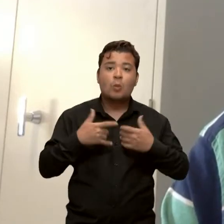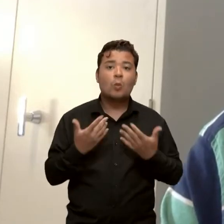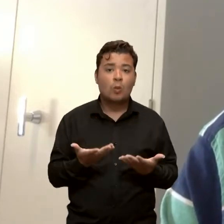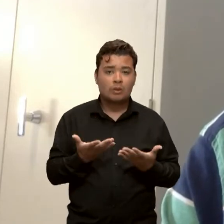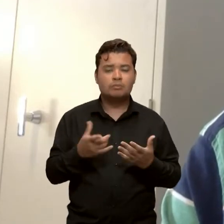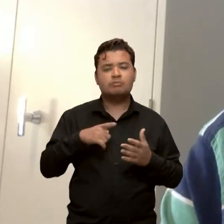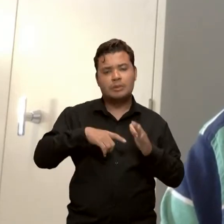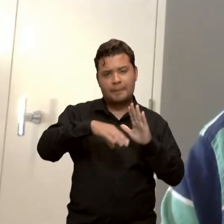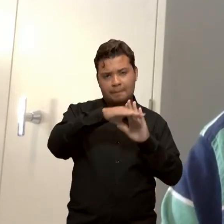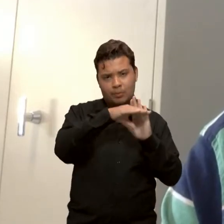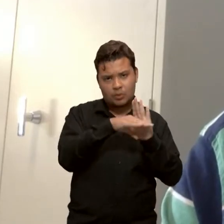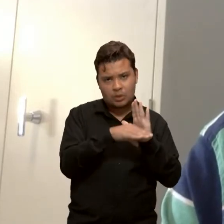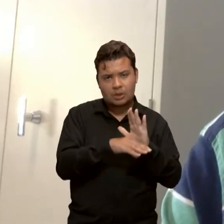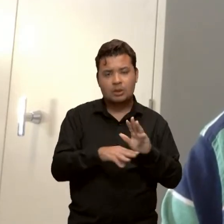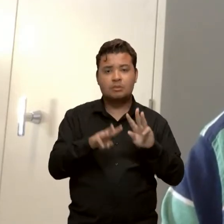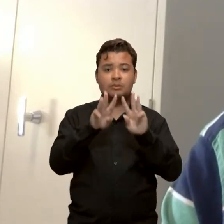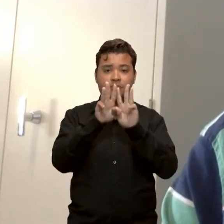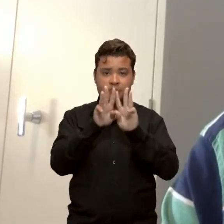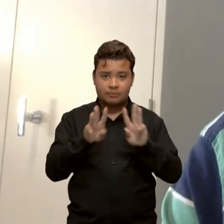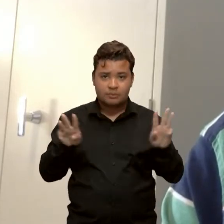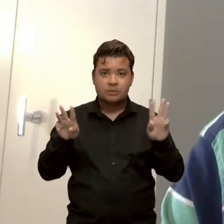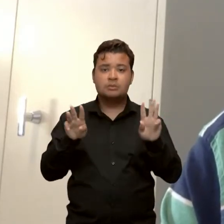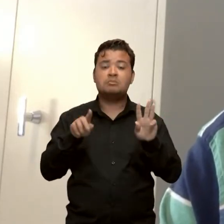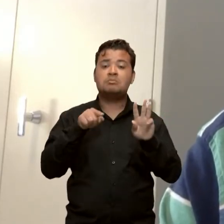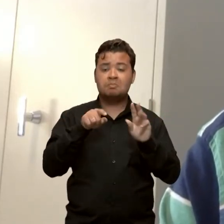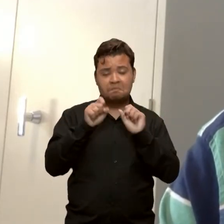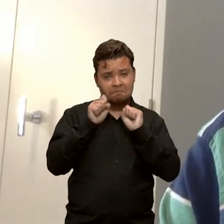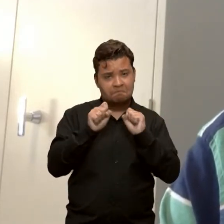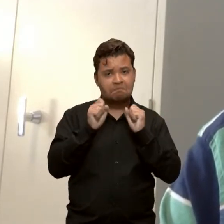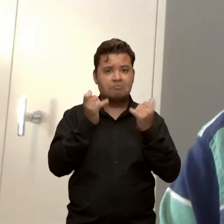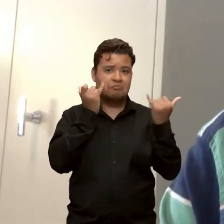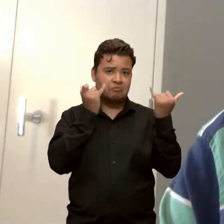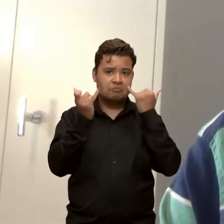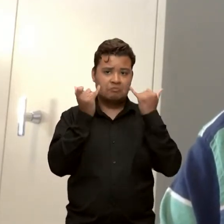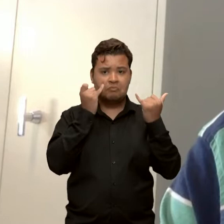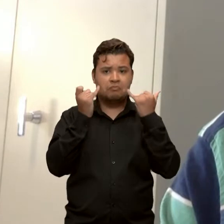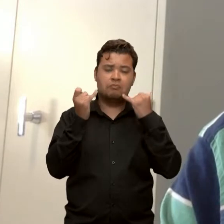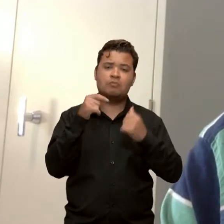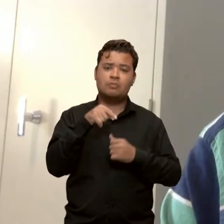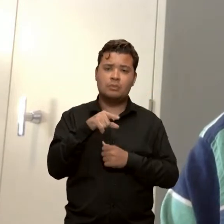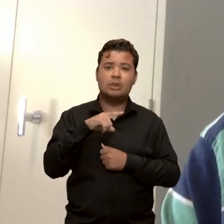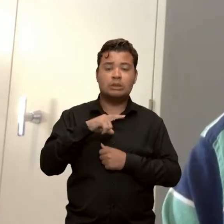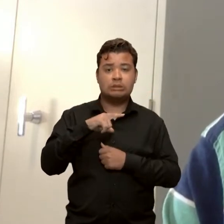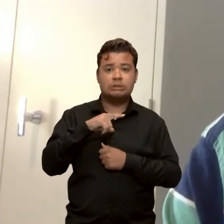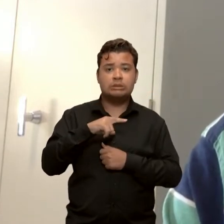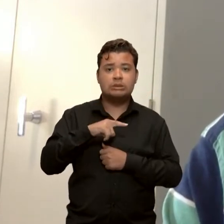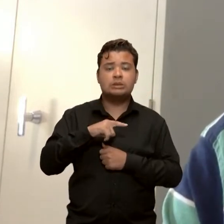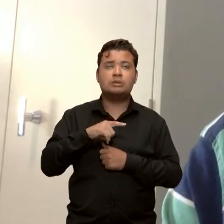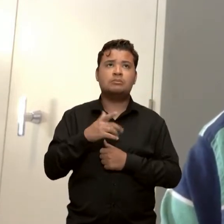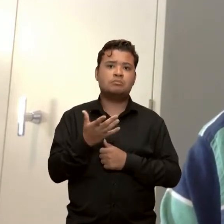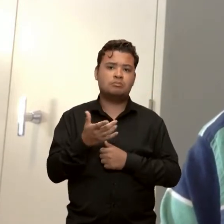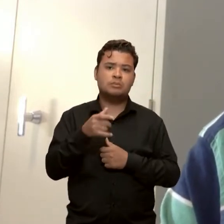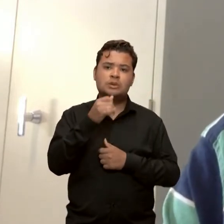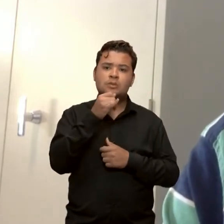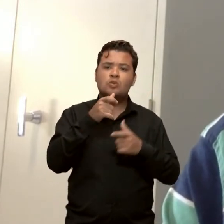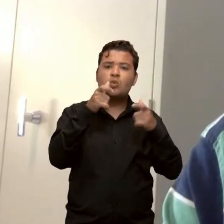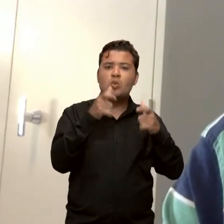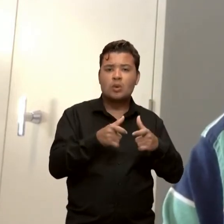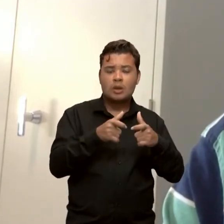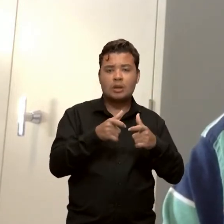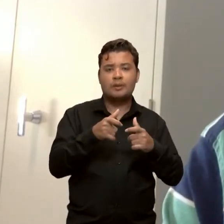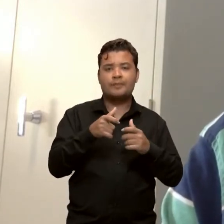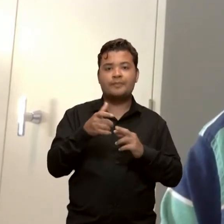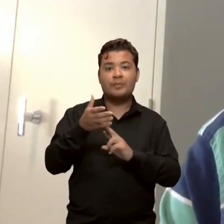e sites em que ele pode se informar também, que ele tem acesso através das embaixadas. A Embaixada